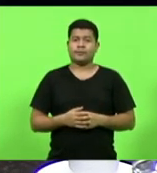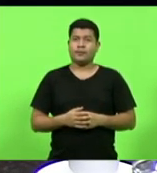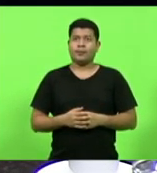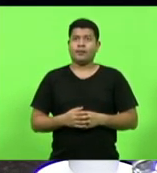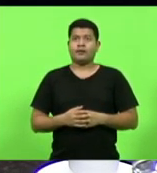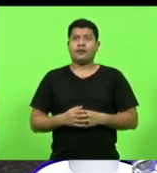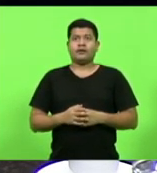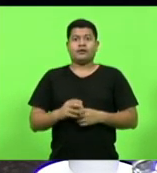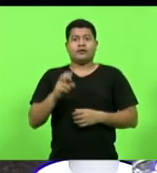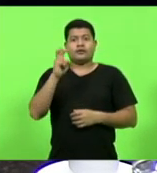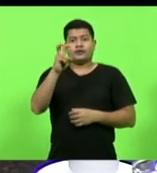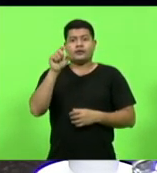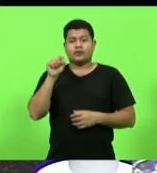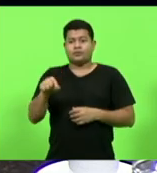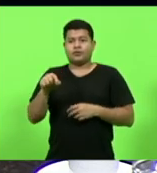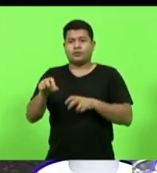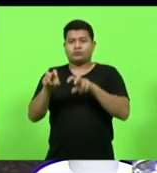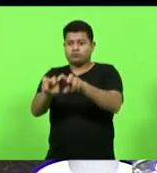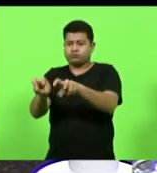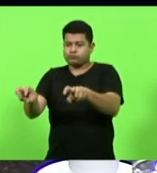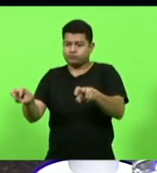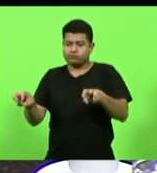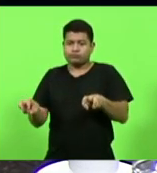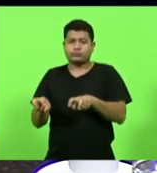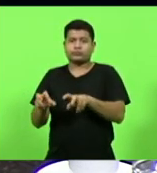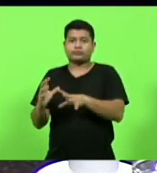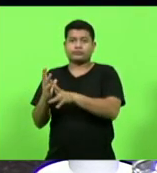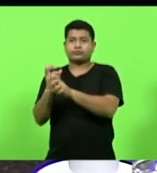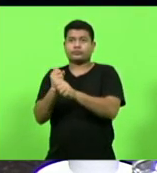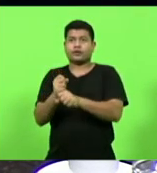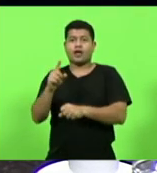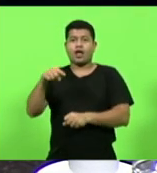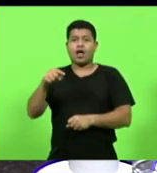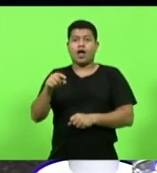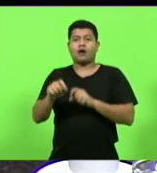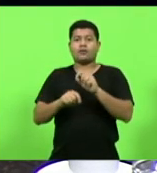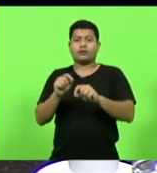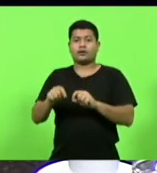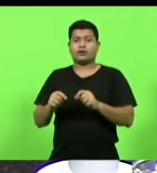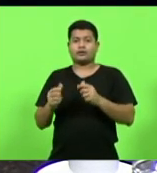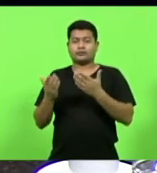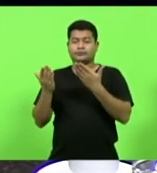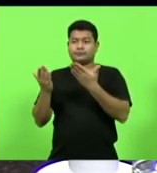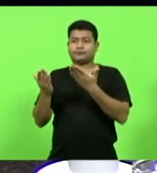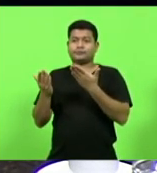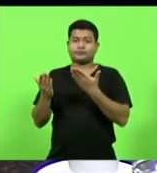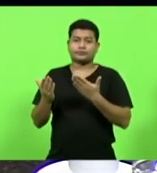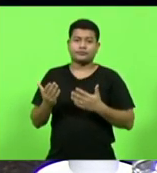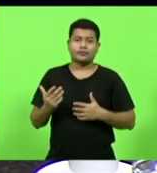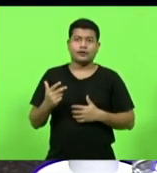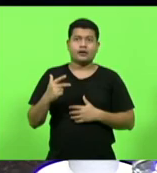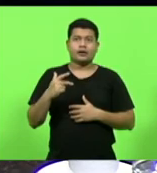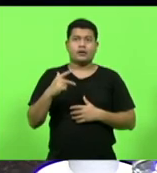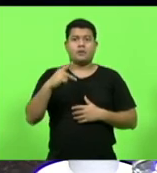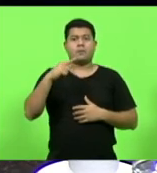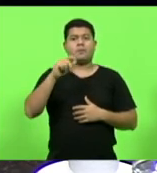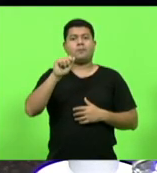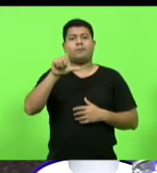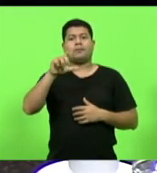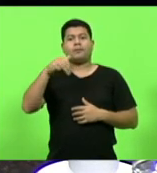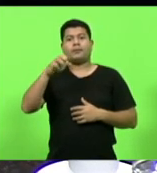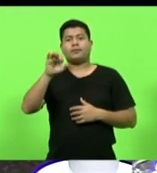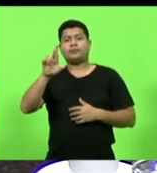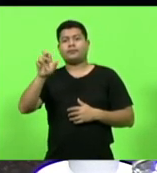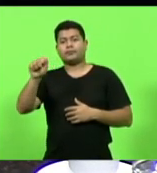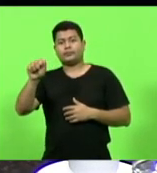5 mil lugares é o Salão Palmeiras lotado lá, né, deputado Alba, que sabe, conhece bem lá. 5